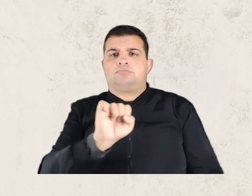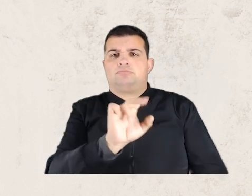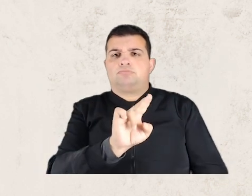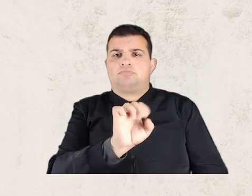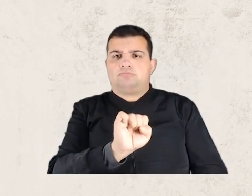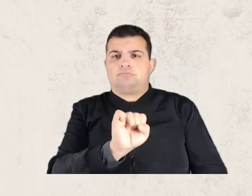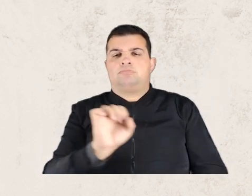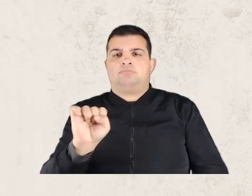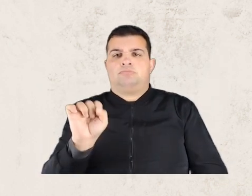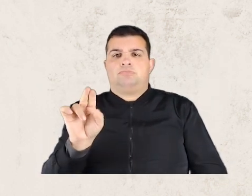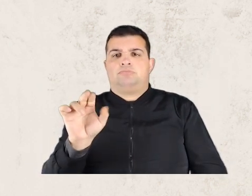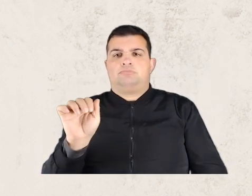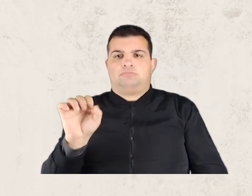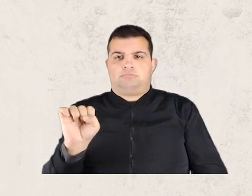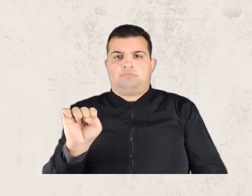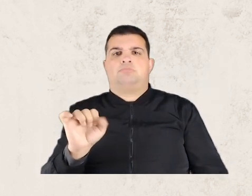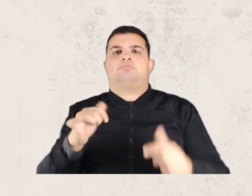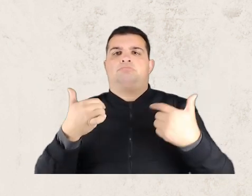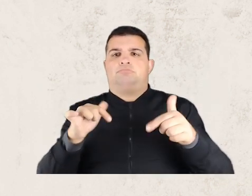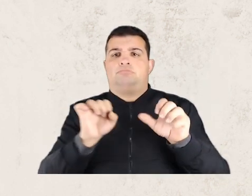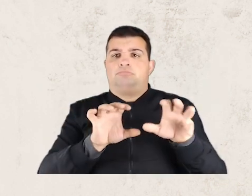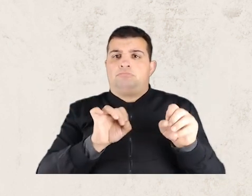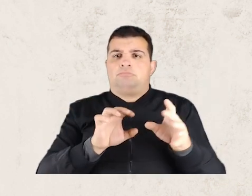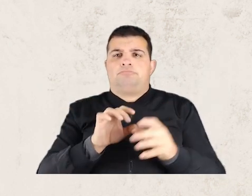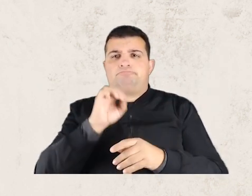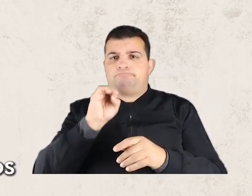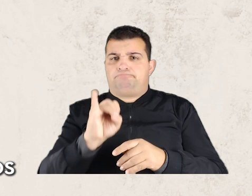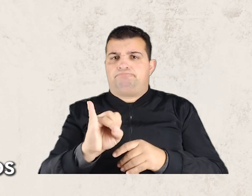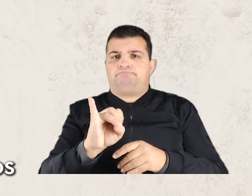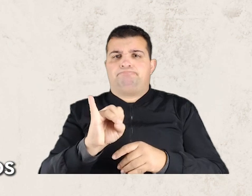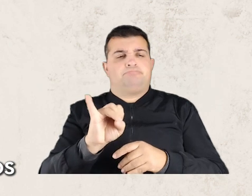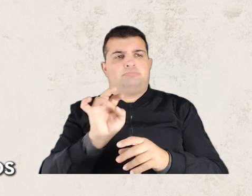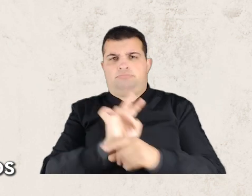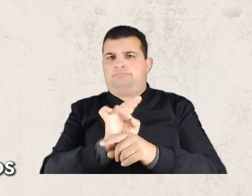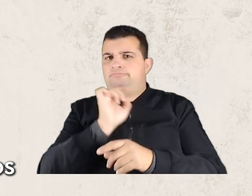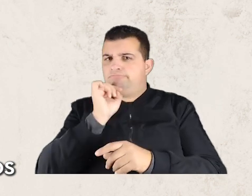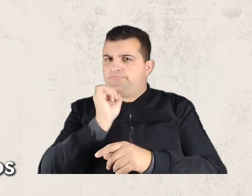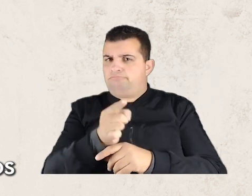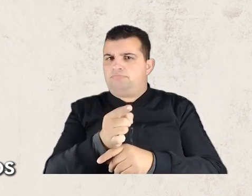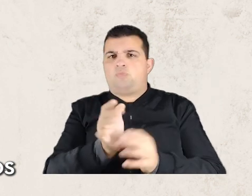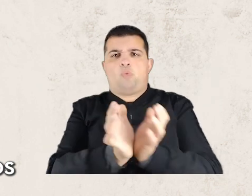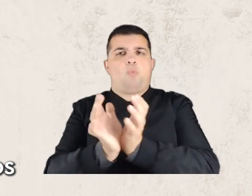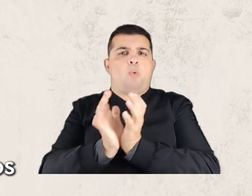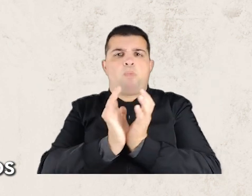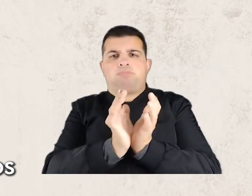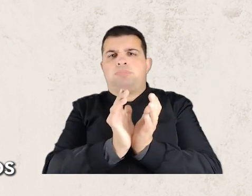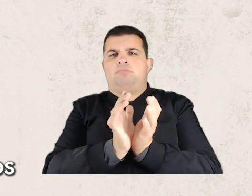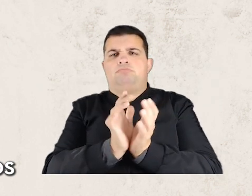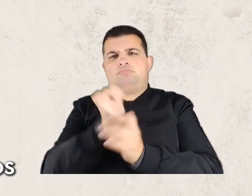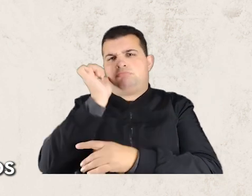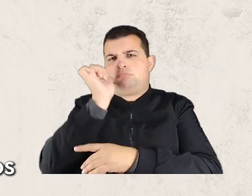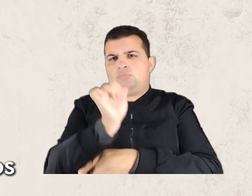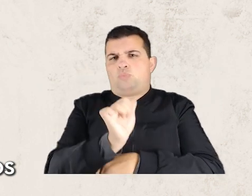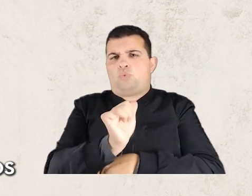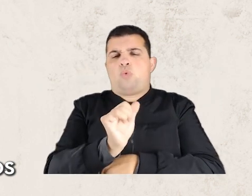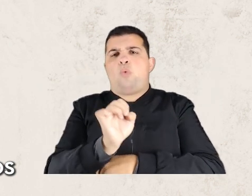papel de conseguir trabalhar a sociedade de alguma forma, de como a gente consegue ter trabalhos no SUS,